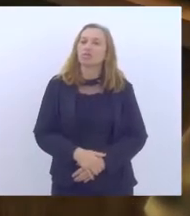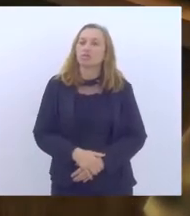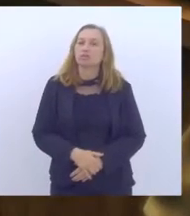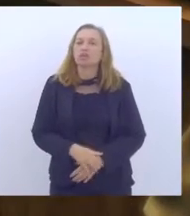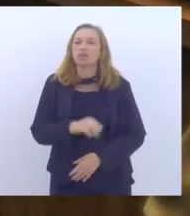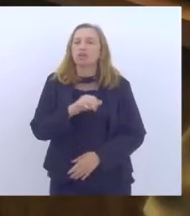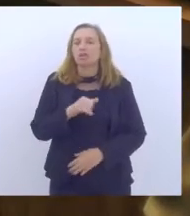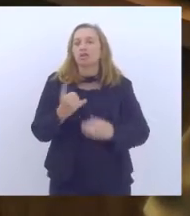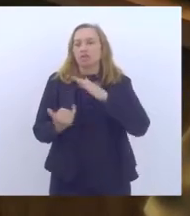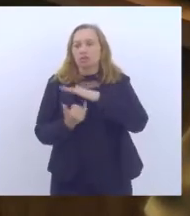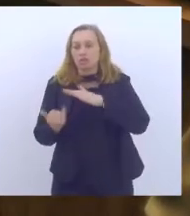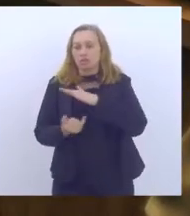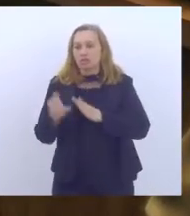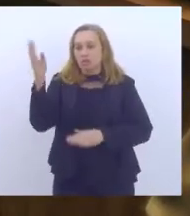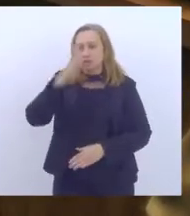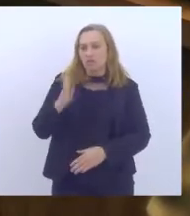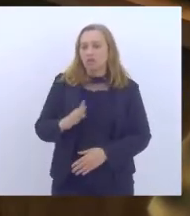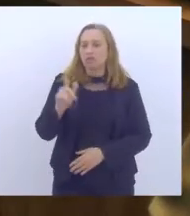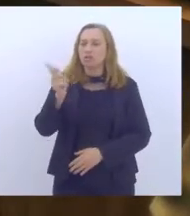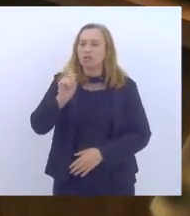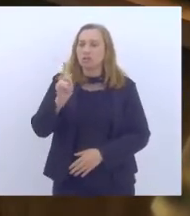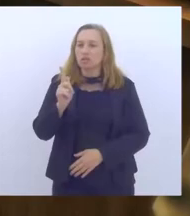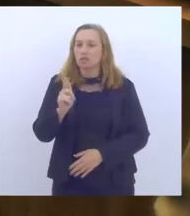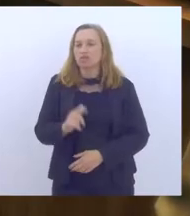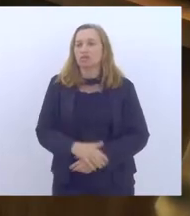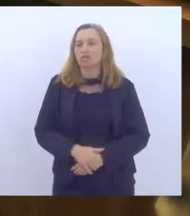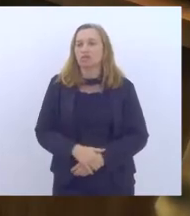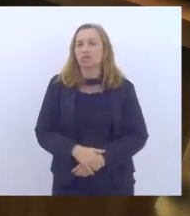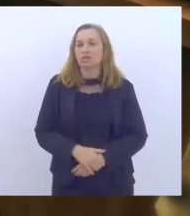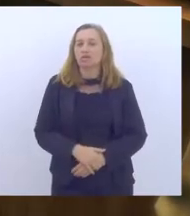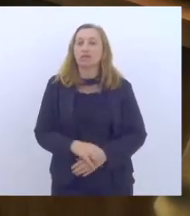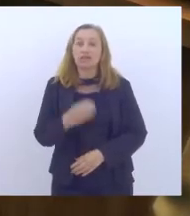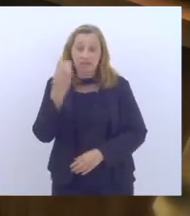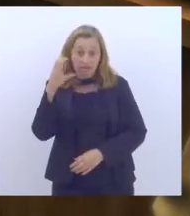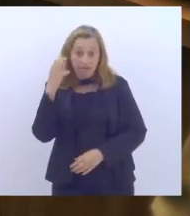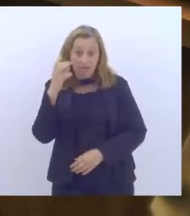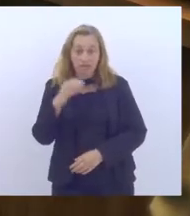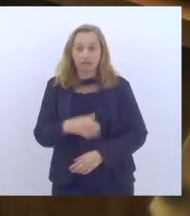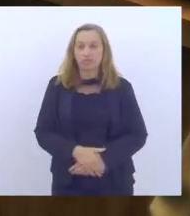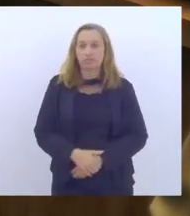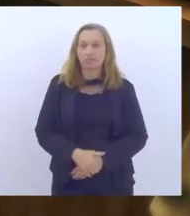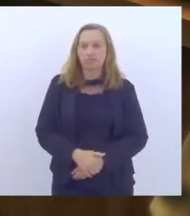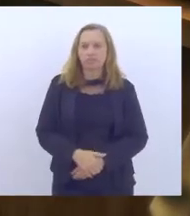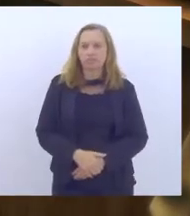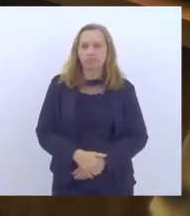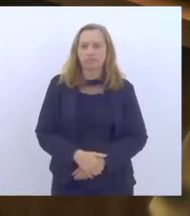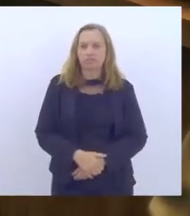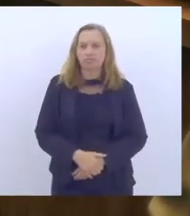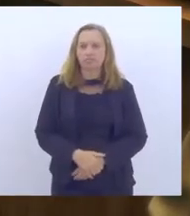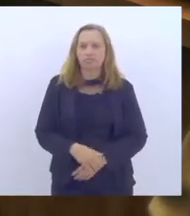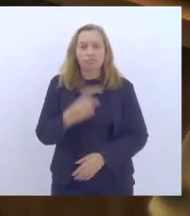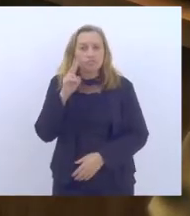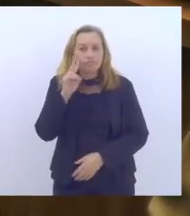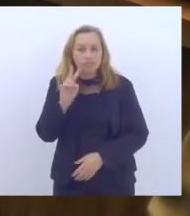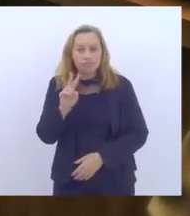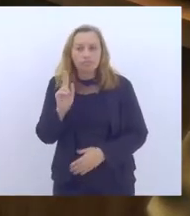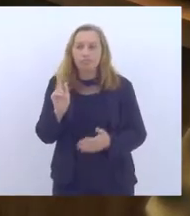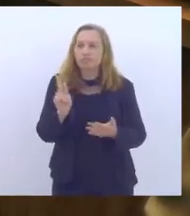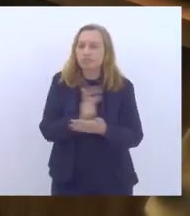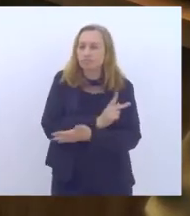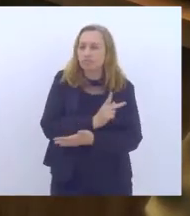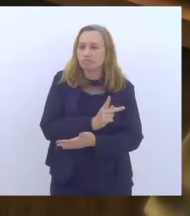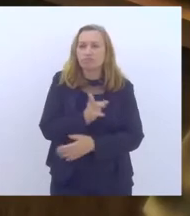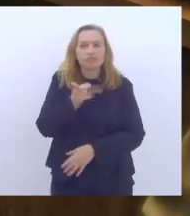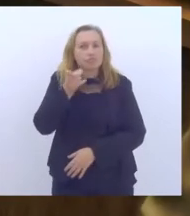dado do Instituto Brasileiro de geografia e estatística e ciência é só olhando o que